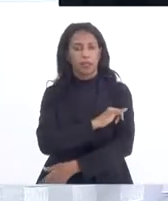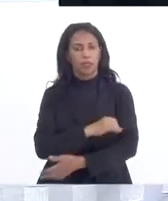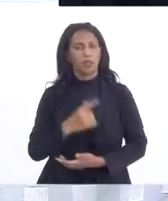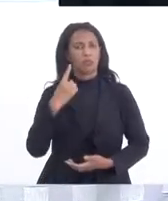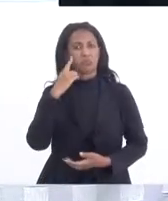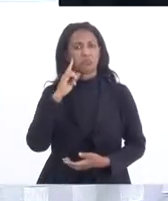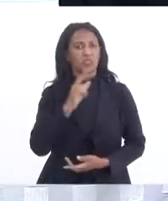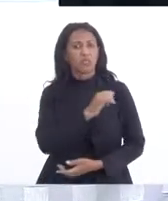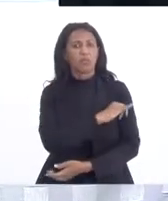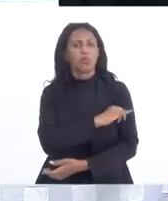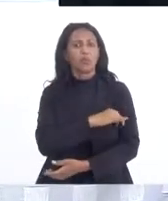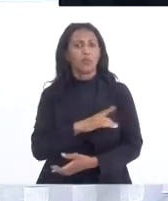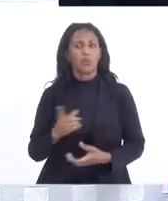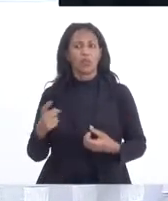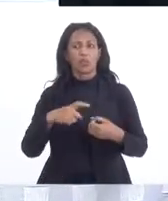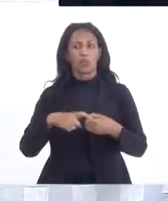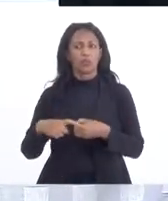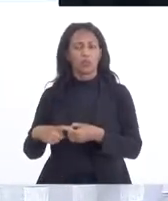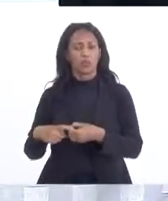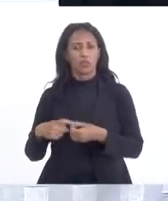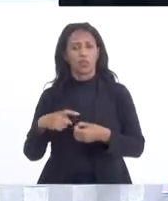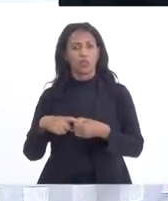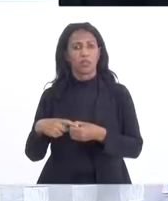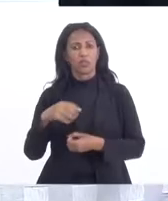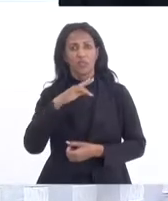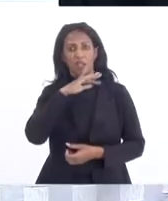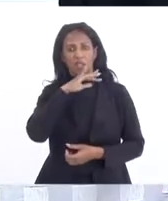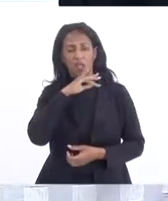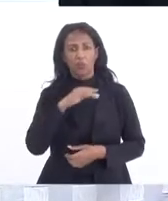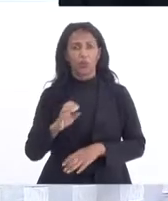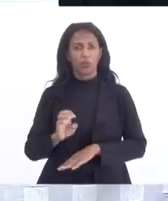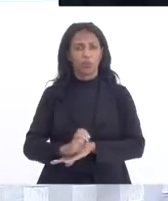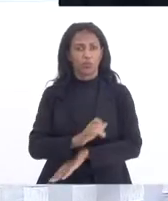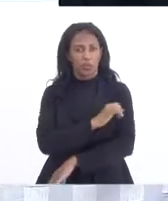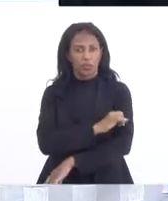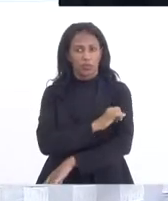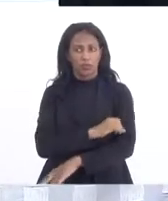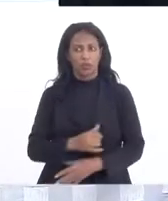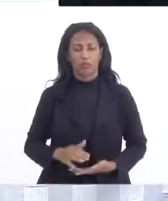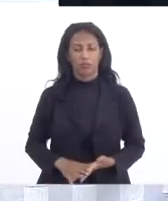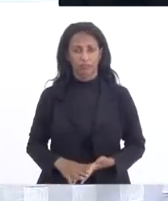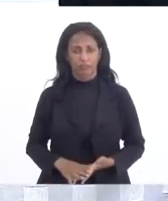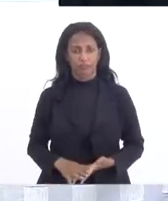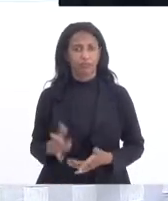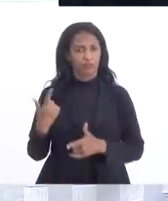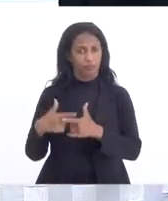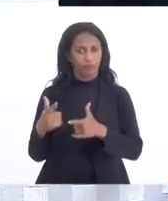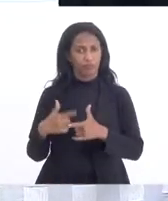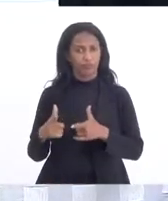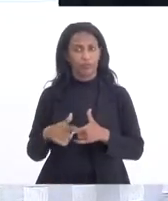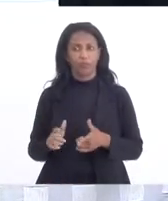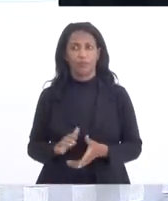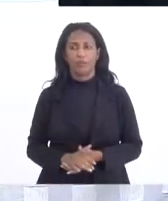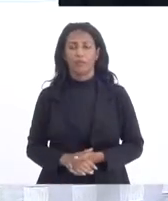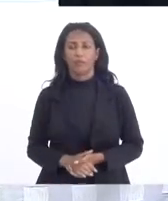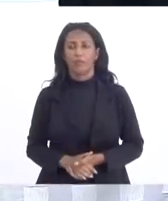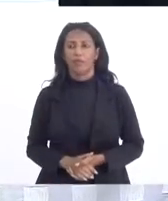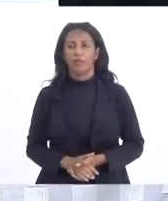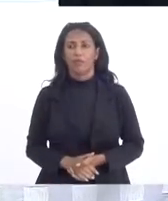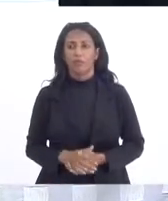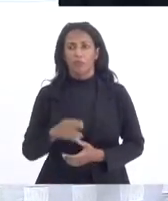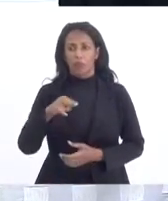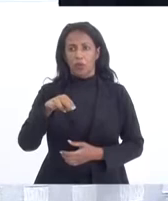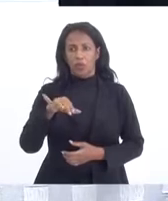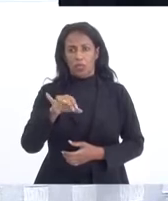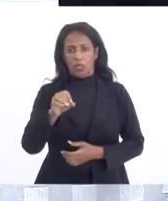sei porque o Rio de Janeiro está nesse convênio. Esse convênio é muito ruim para o estado do Rio de Janeiro, é um dos gargalos. Então, o Nelson